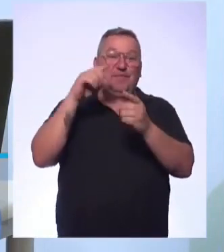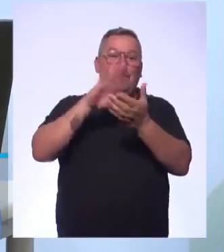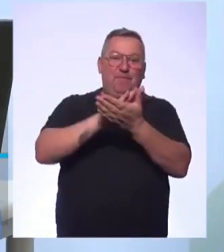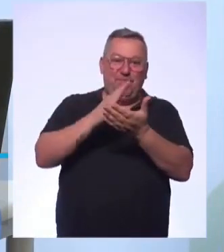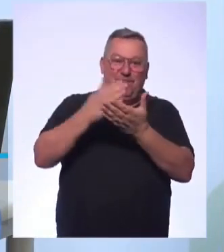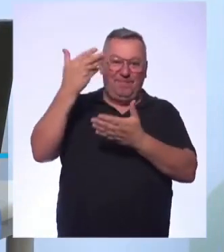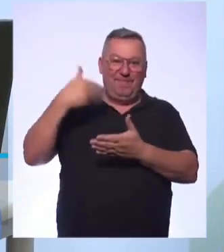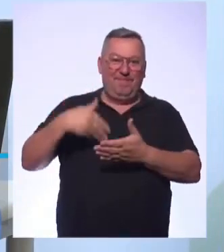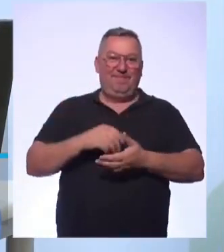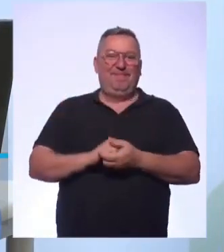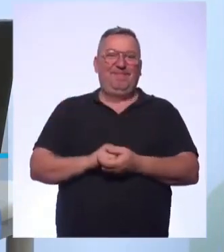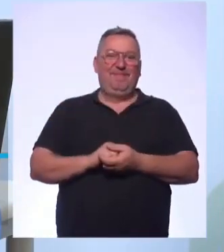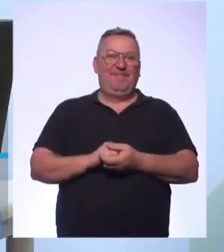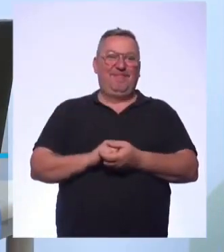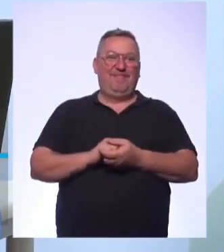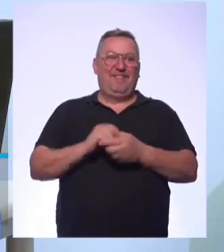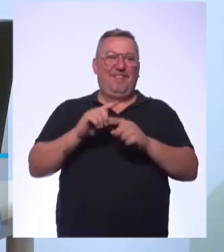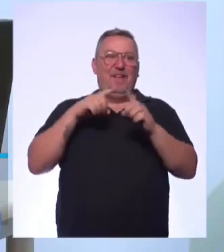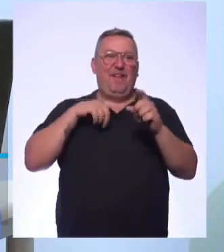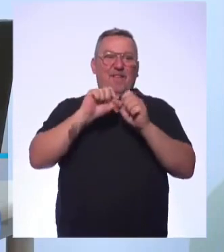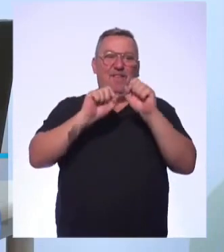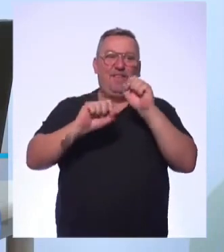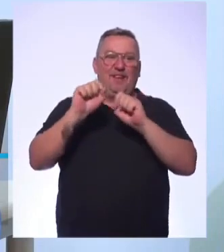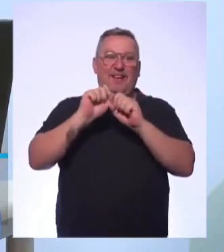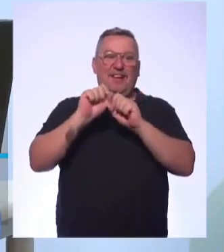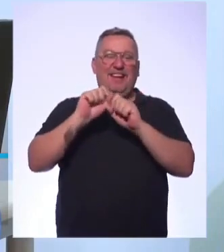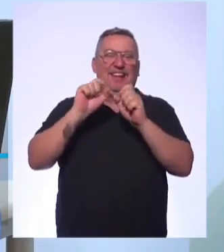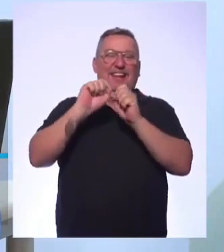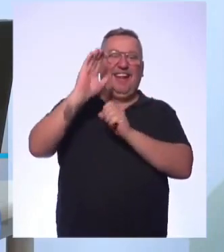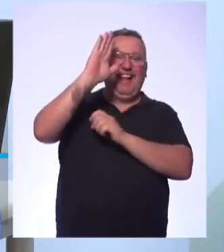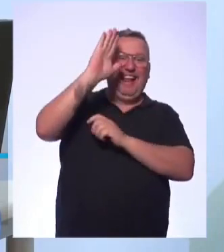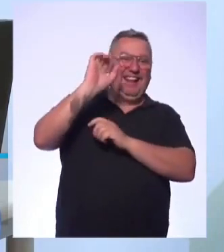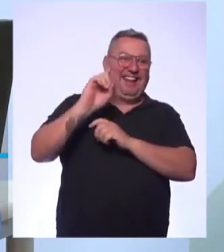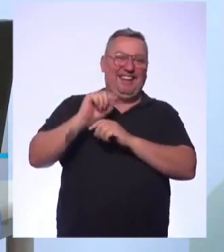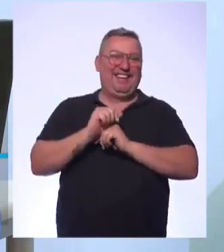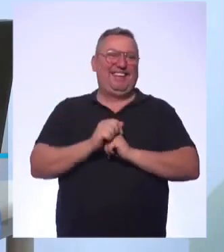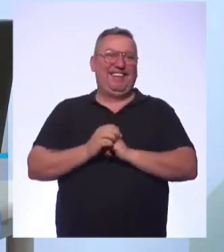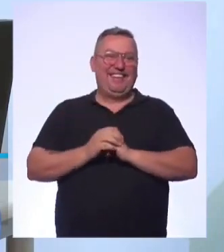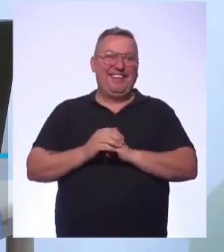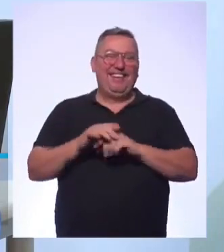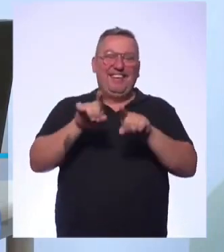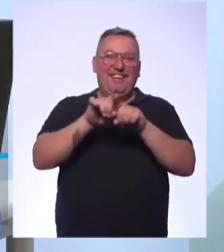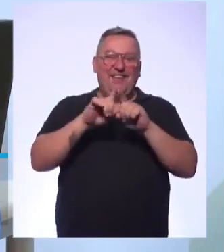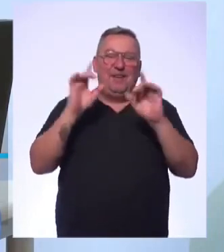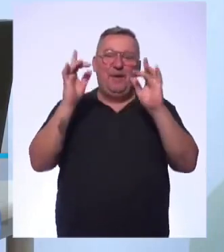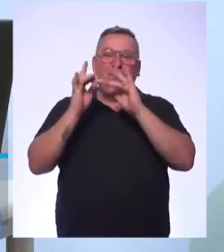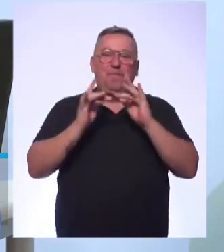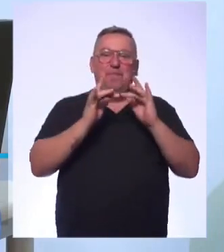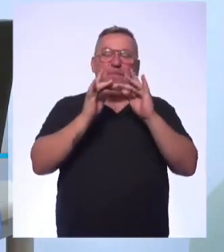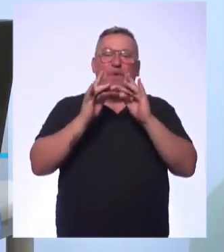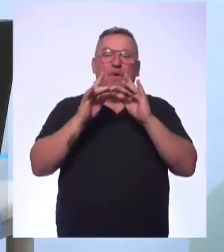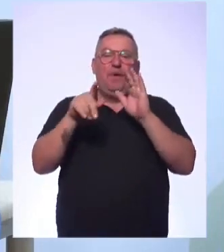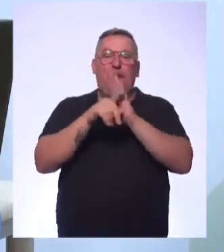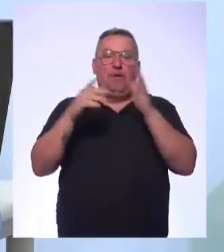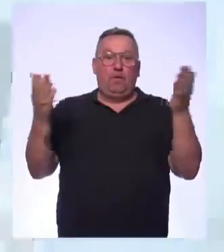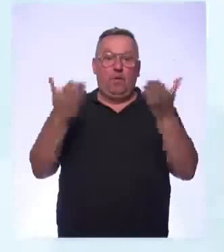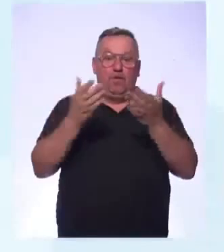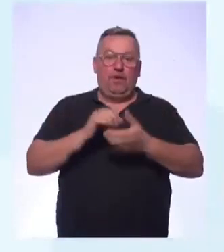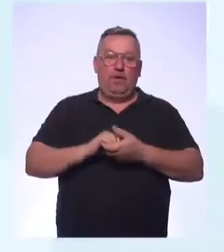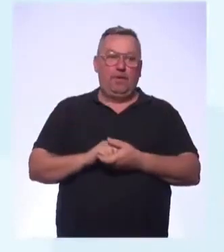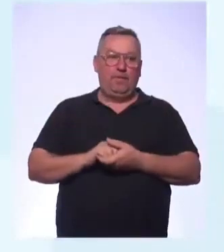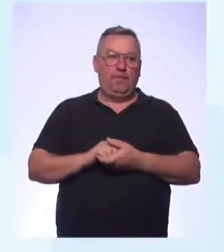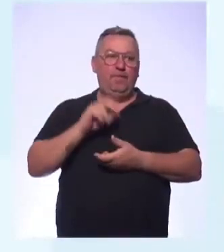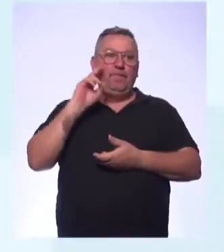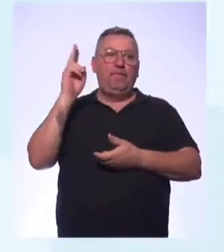intérprete. Então, não vou arriscar fazer a mãozinha igual a Mônica, não. Então, vamos lá, gente. Interação e sondagem aí de hoje.